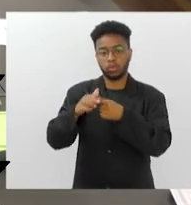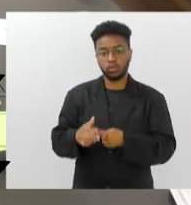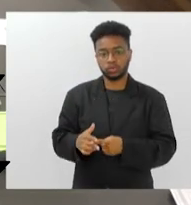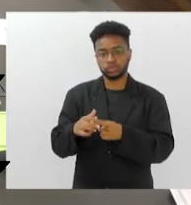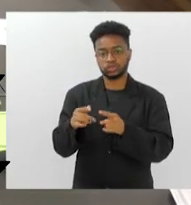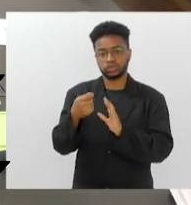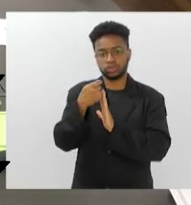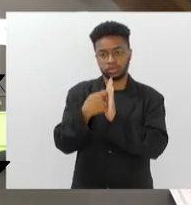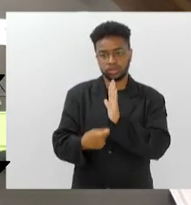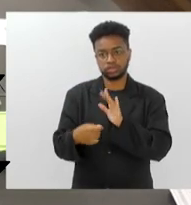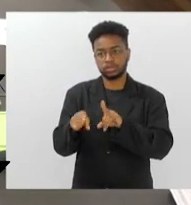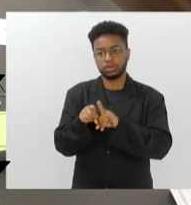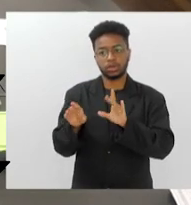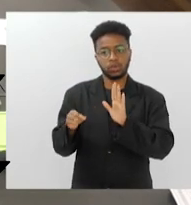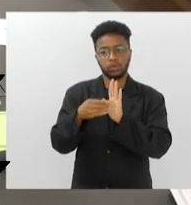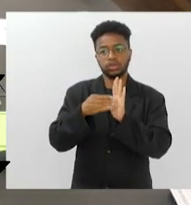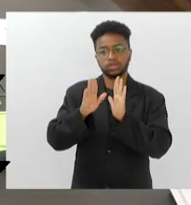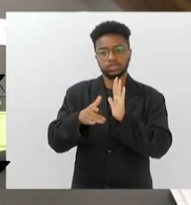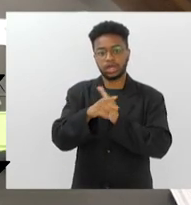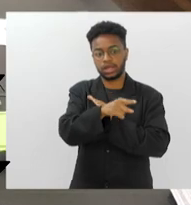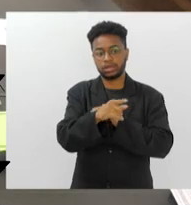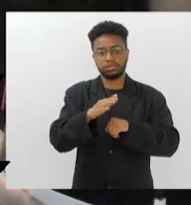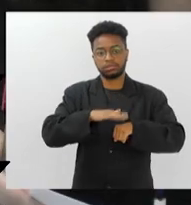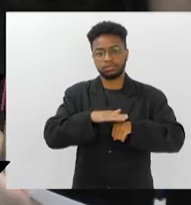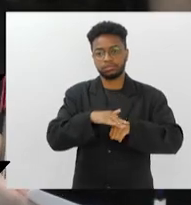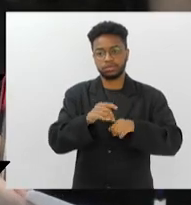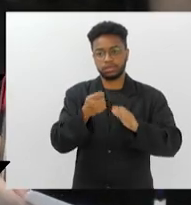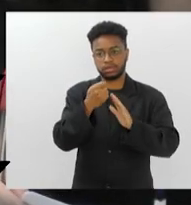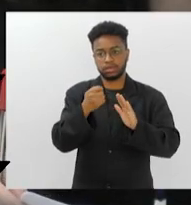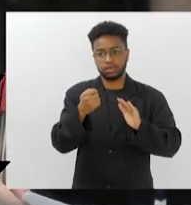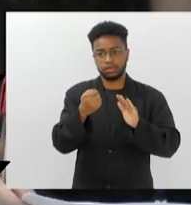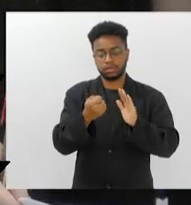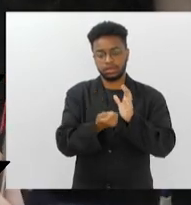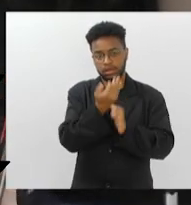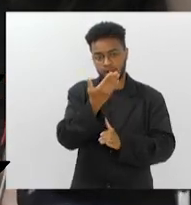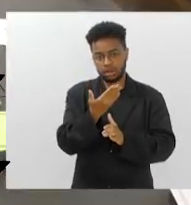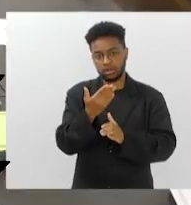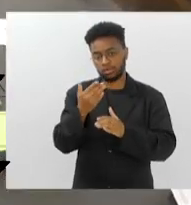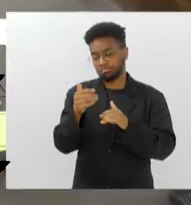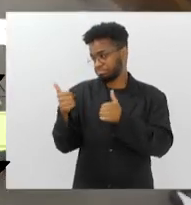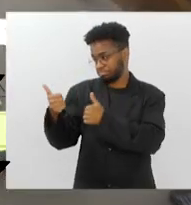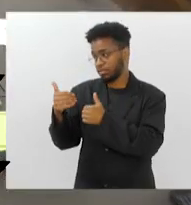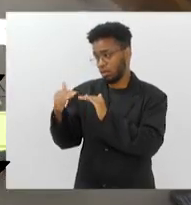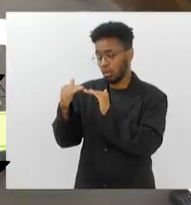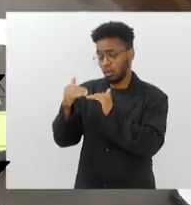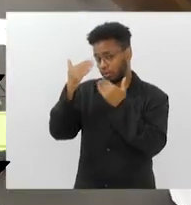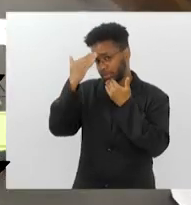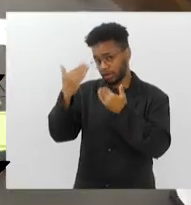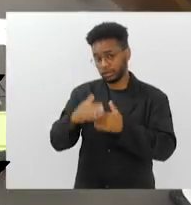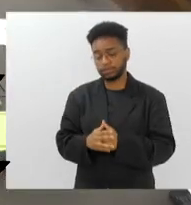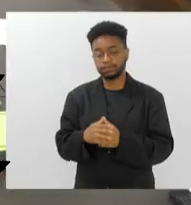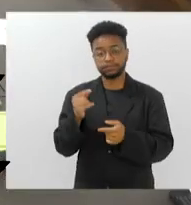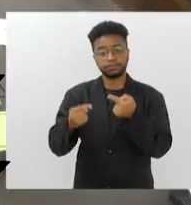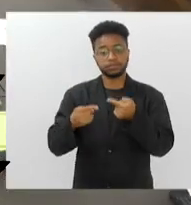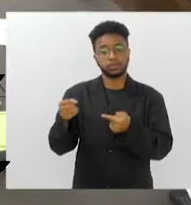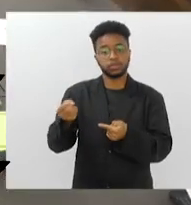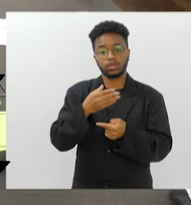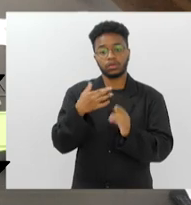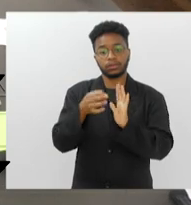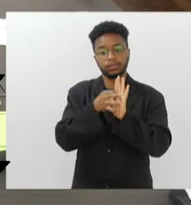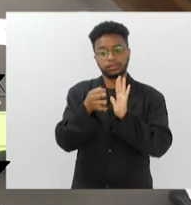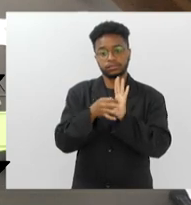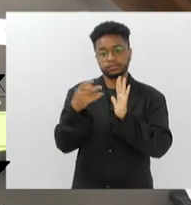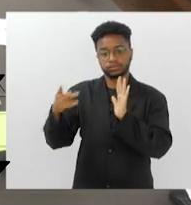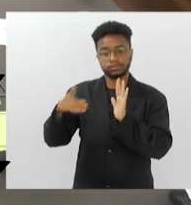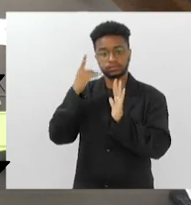na tramitação conando já o deputado Fred como autor pode ser de acordo Presidente obrigada então Eh em discussão o novo parecer da nova relatora deputada